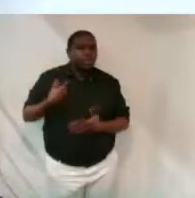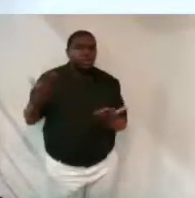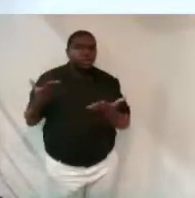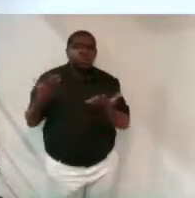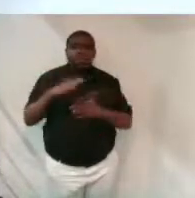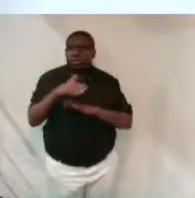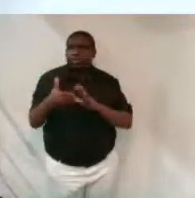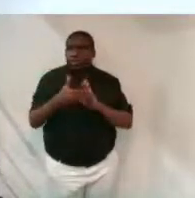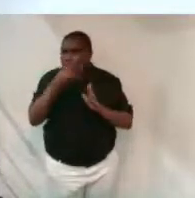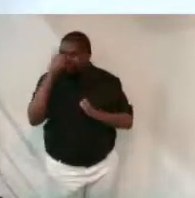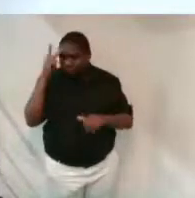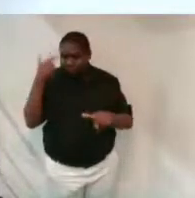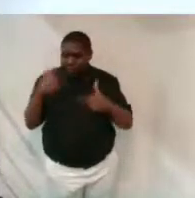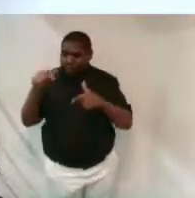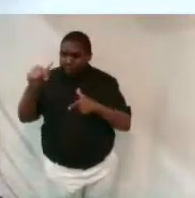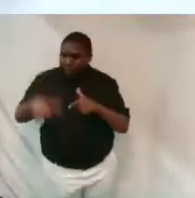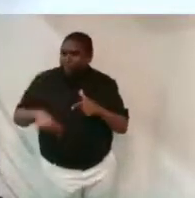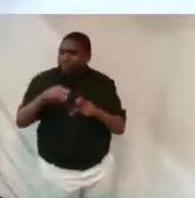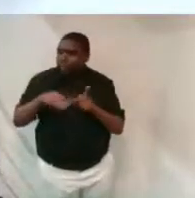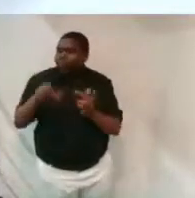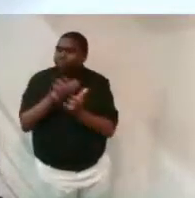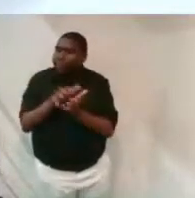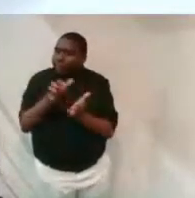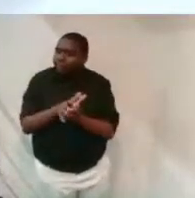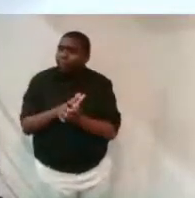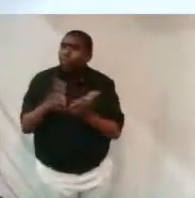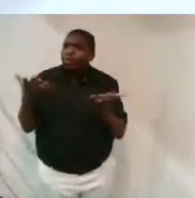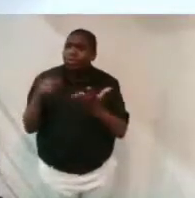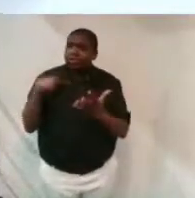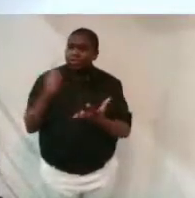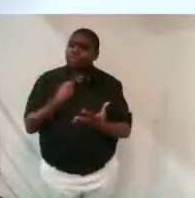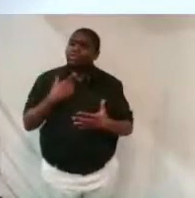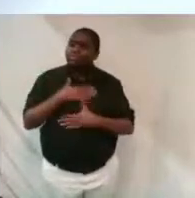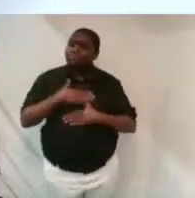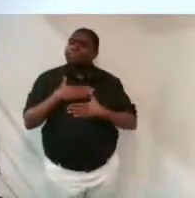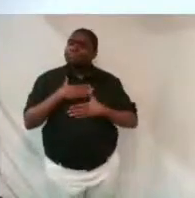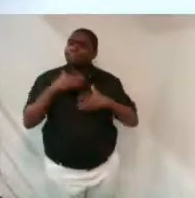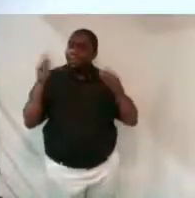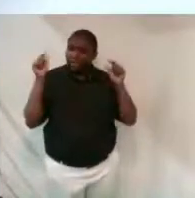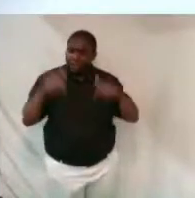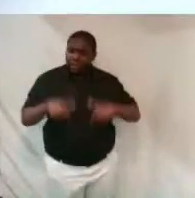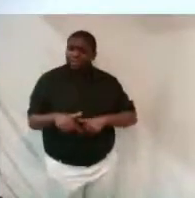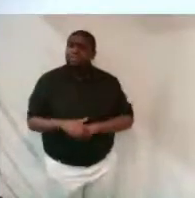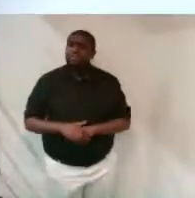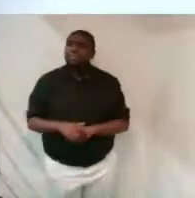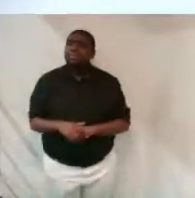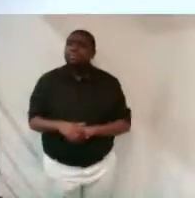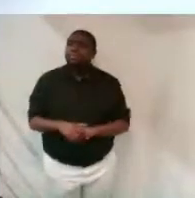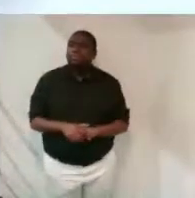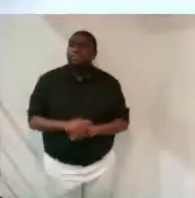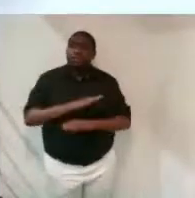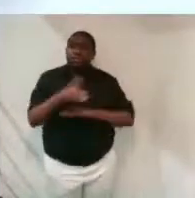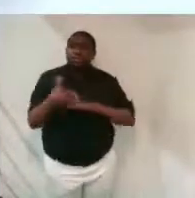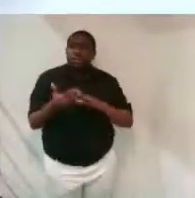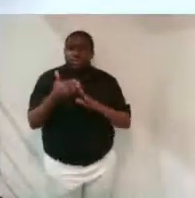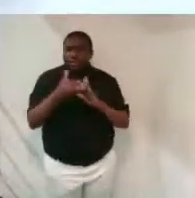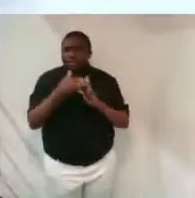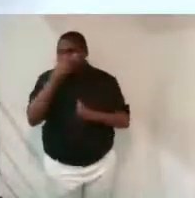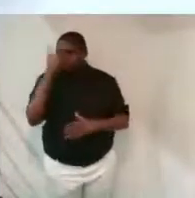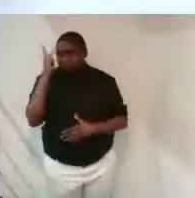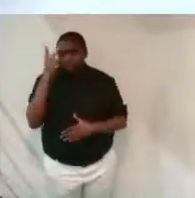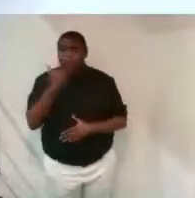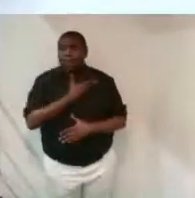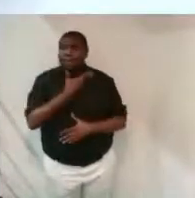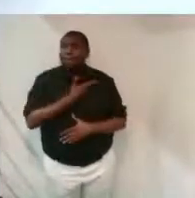e colaboradores do MP de Pernambuco que calorosamente nos recepcionaram. Todos os amigos aqui que compõem a